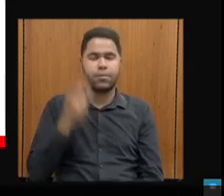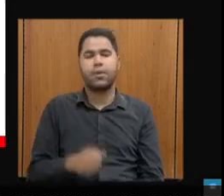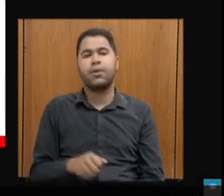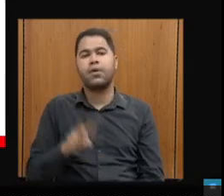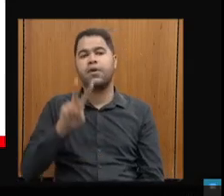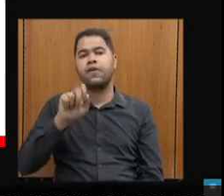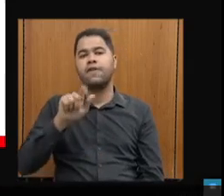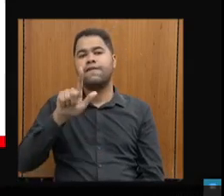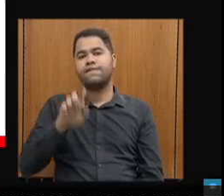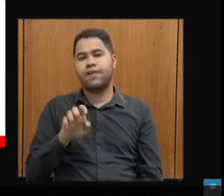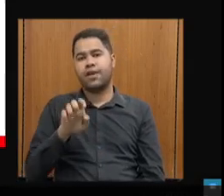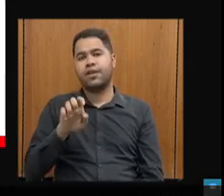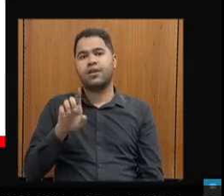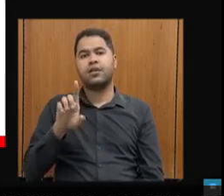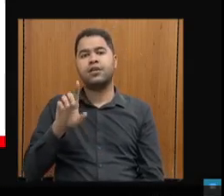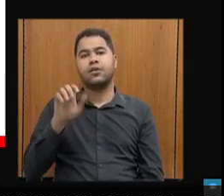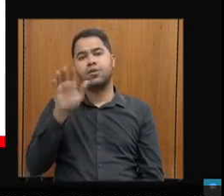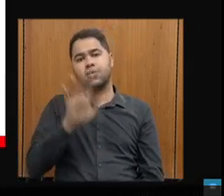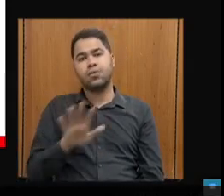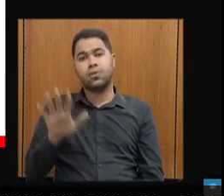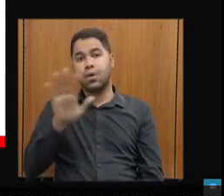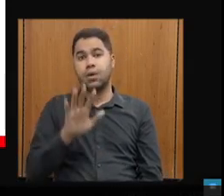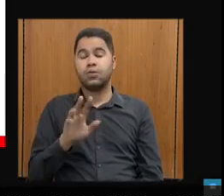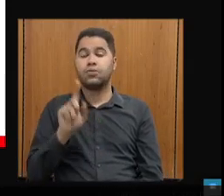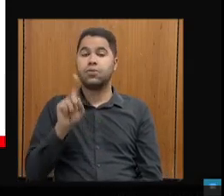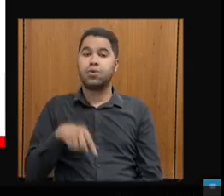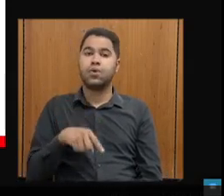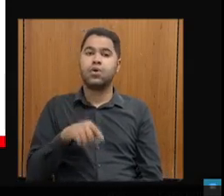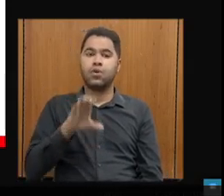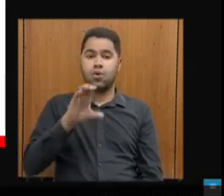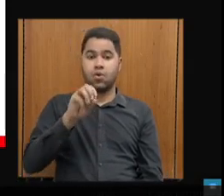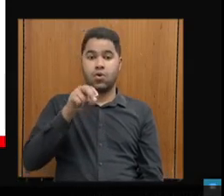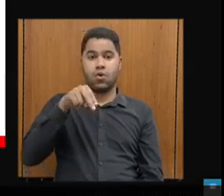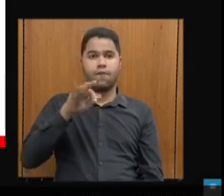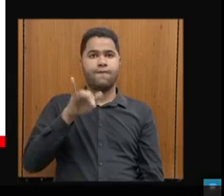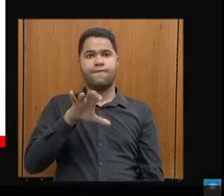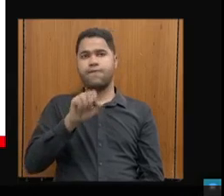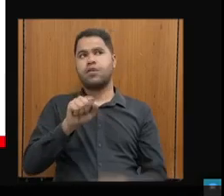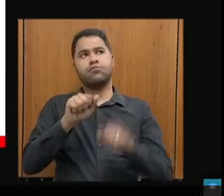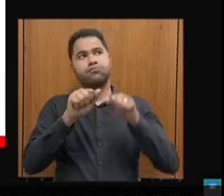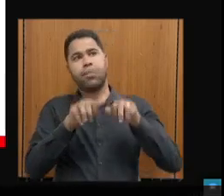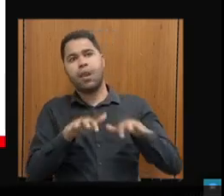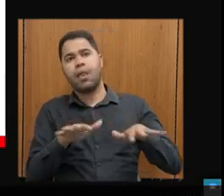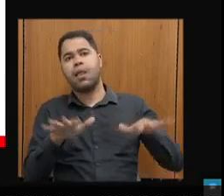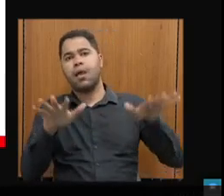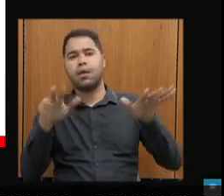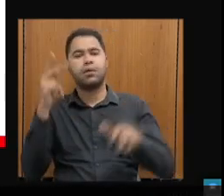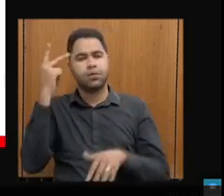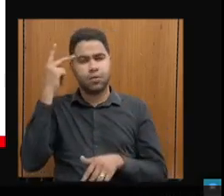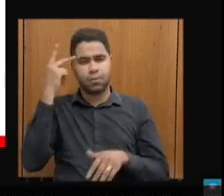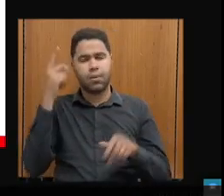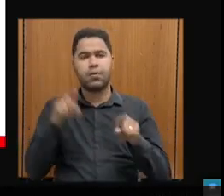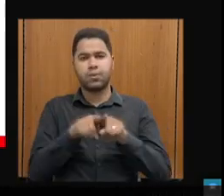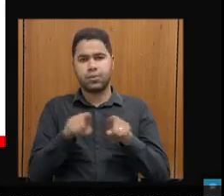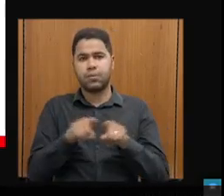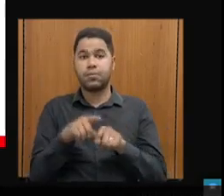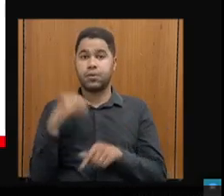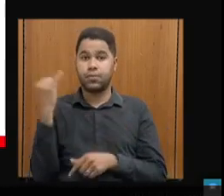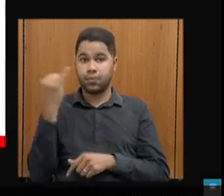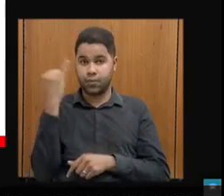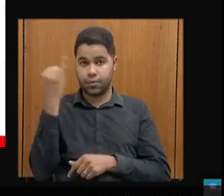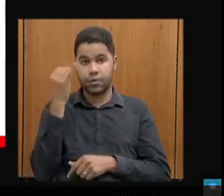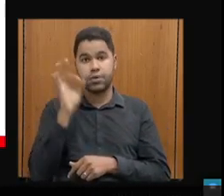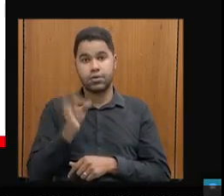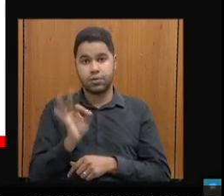é dois rubis né Confins é um Ramo do mundo e São Paulo também acho isso muito importante